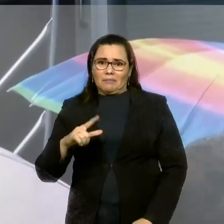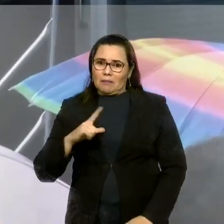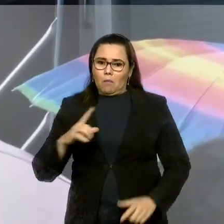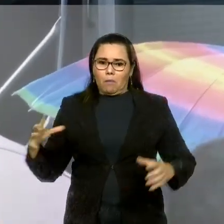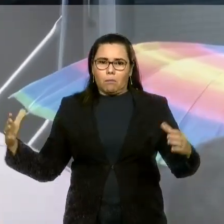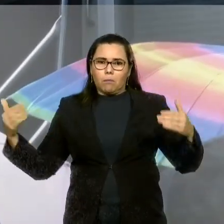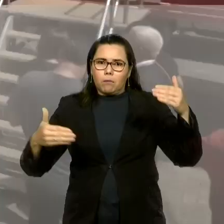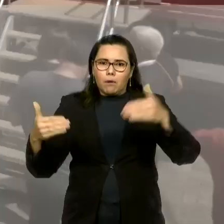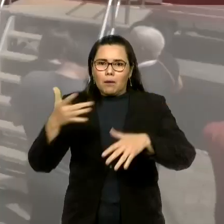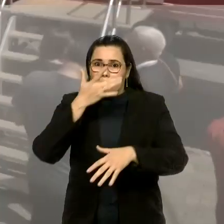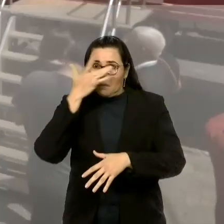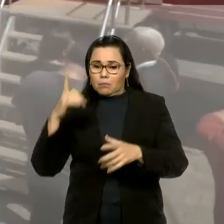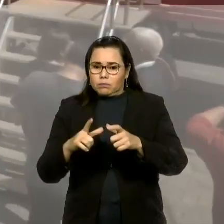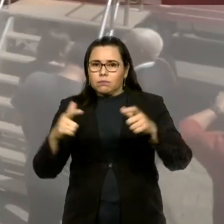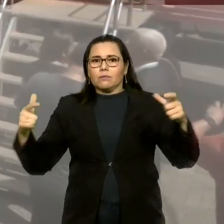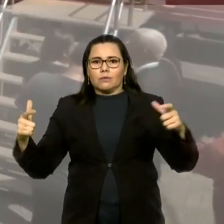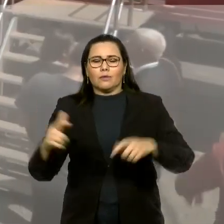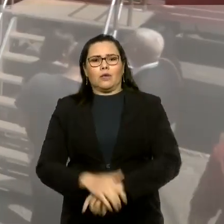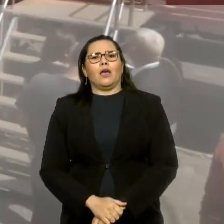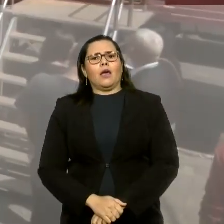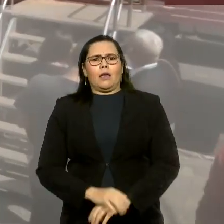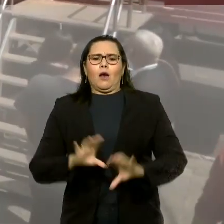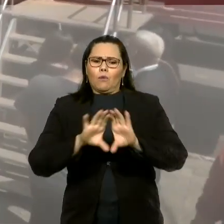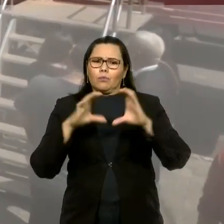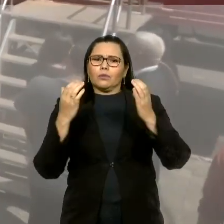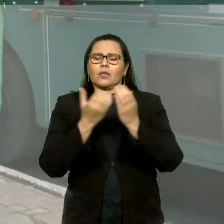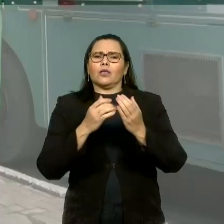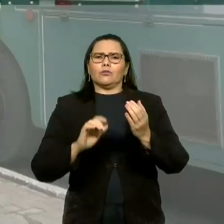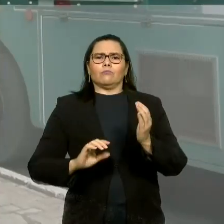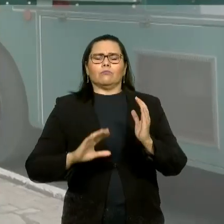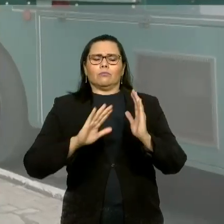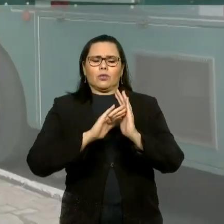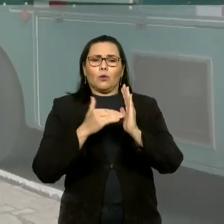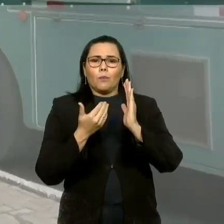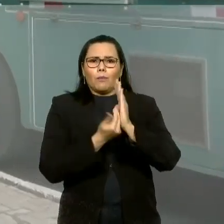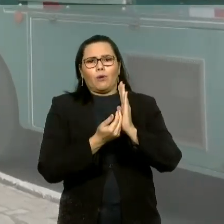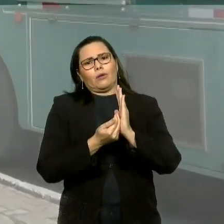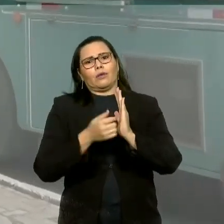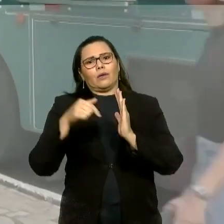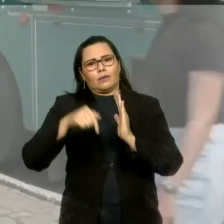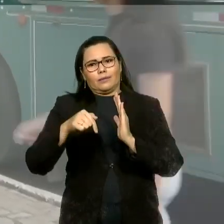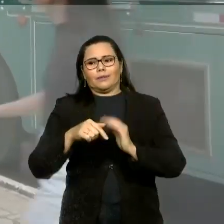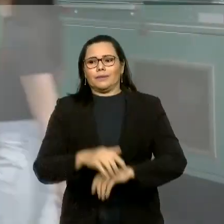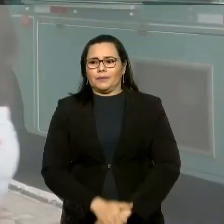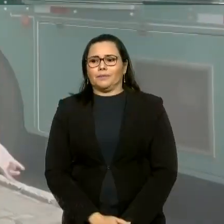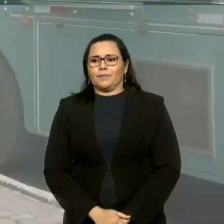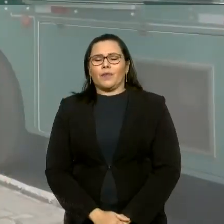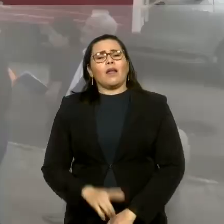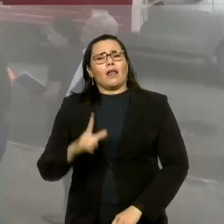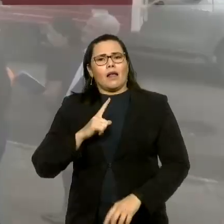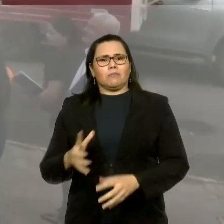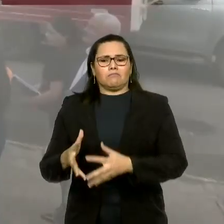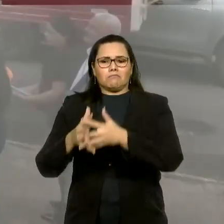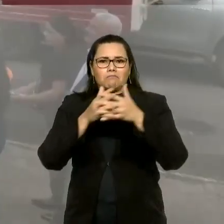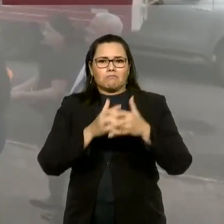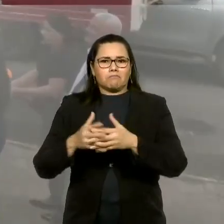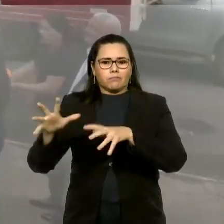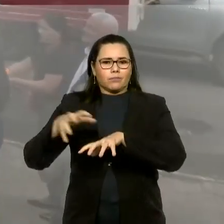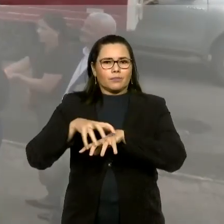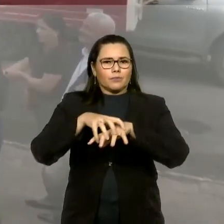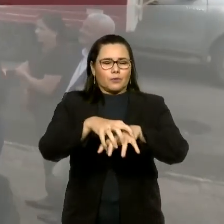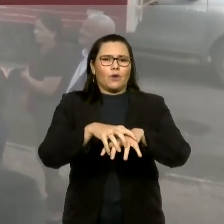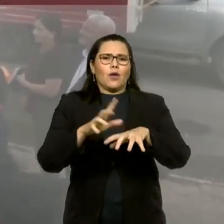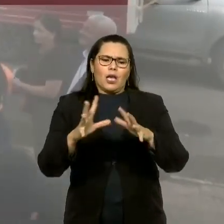São Luís e com a maior comunidade quilombola do país no local foram estacionadas carretas para emissão do registro civil e de outros